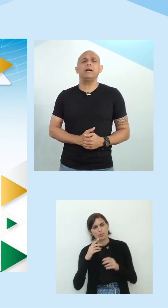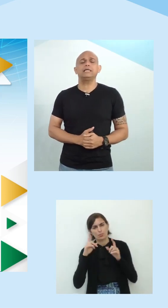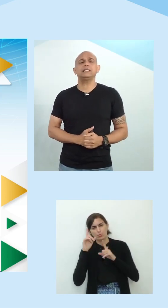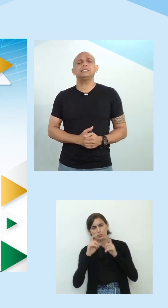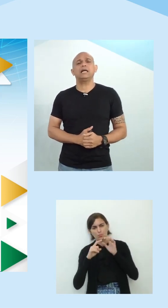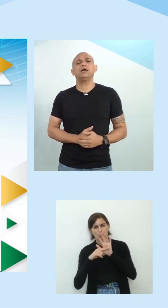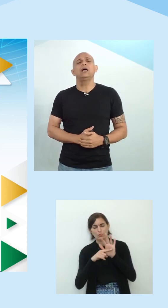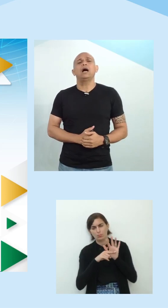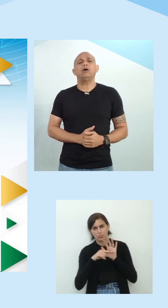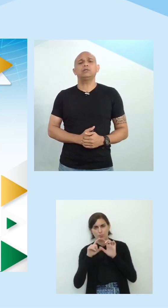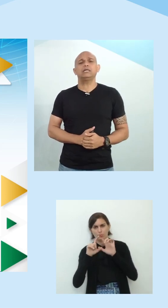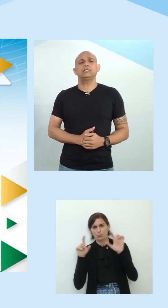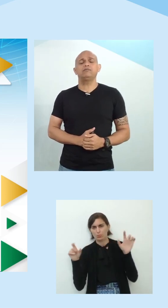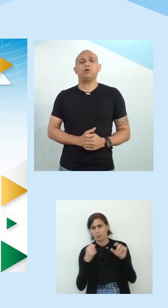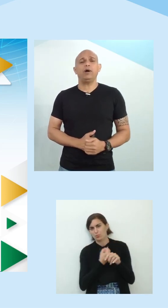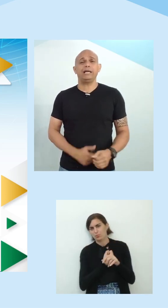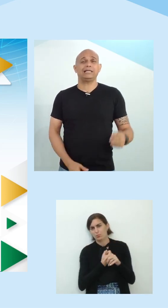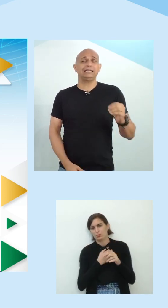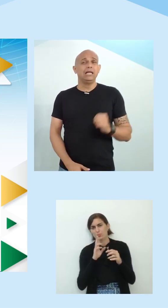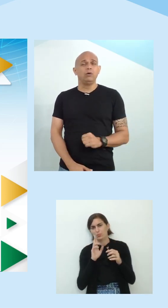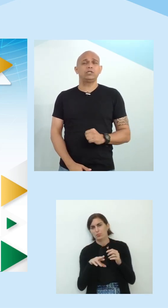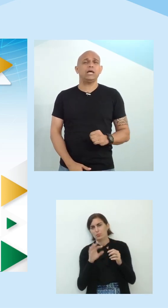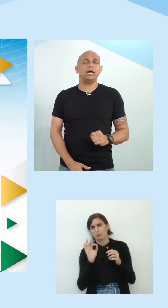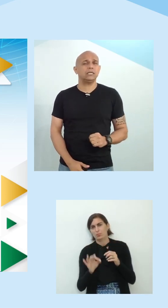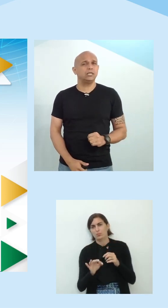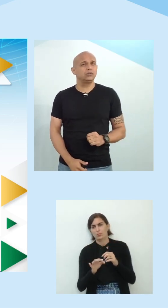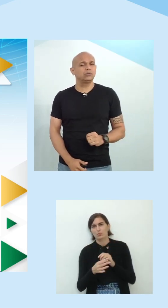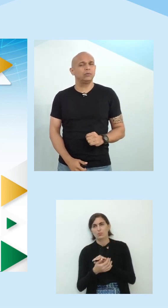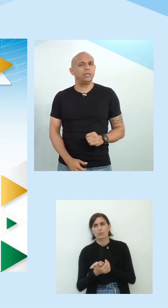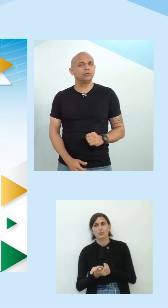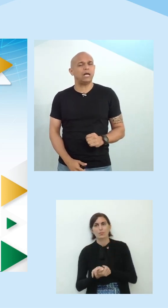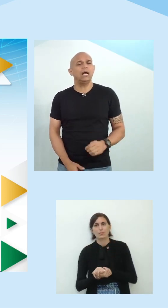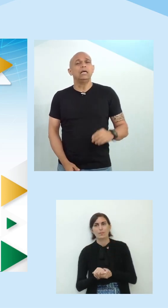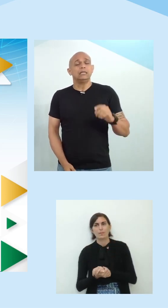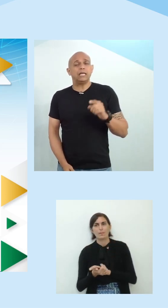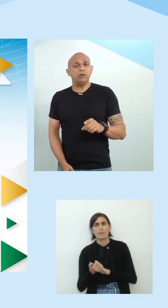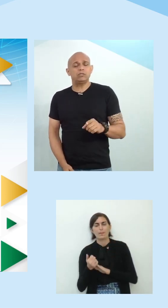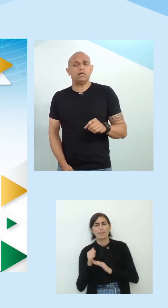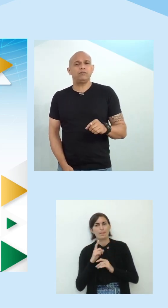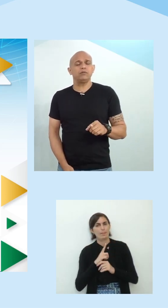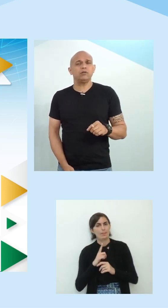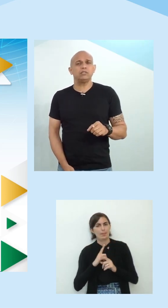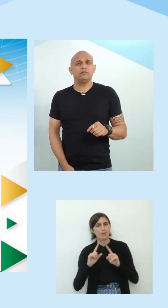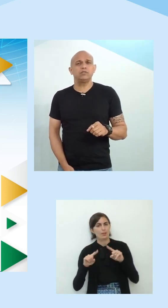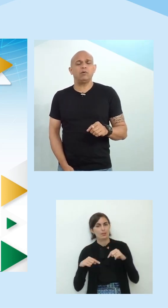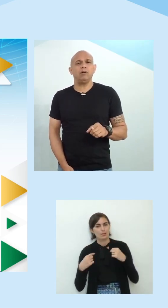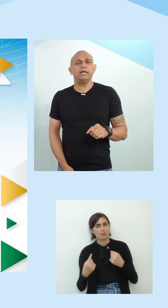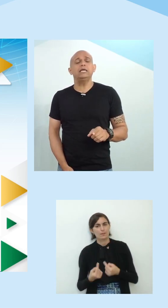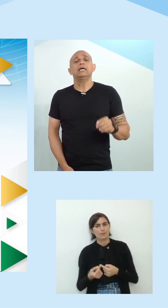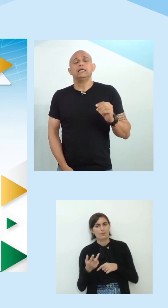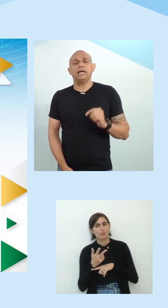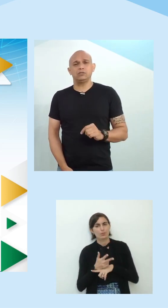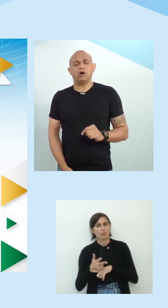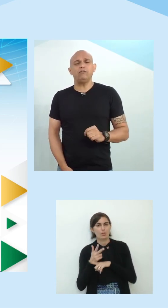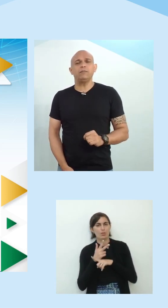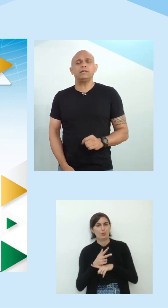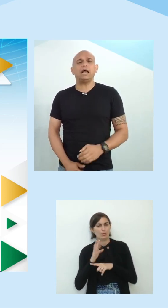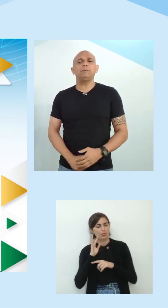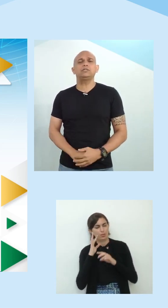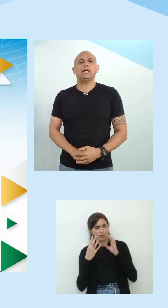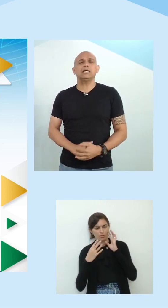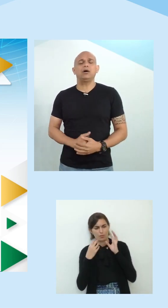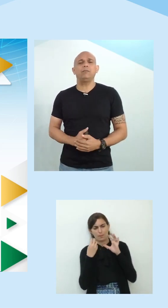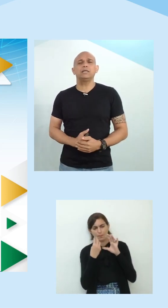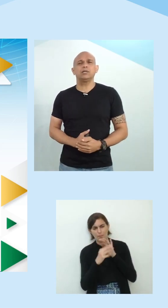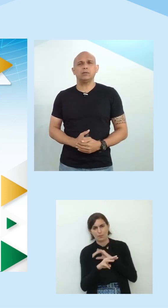expressão numérica, assinala a alternativa correta. Não esquece aqui junto comigo, tá? Tem um desafio na nossa videoaula aí. Resolve e manda